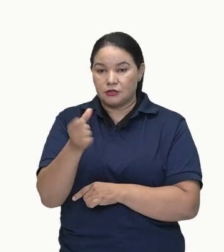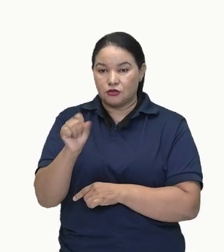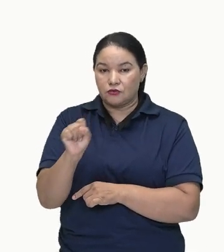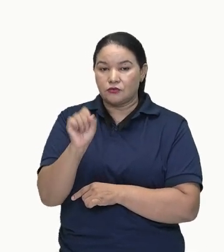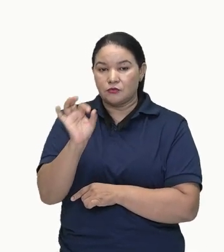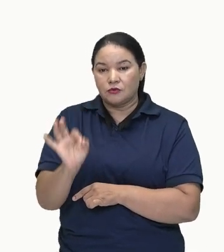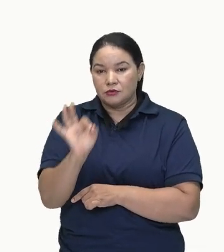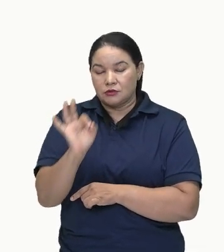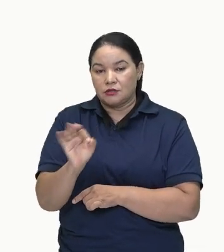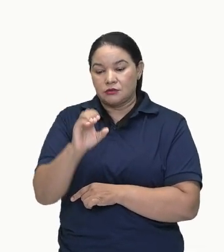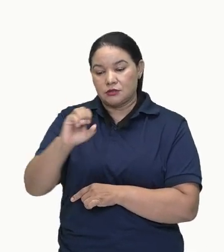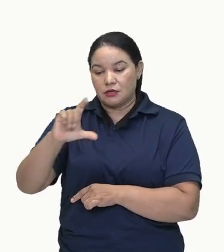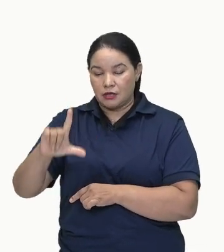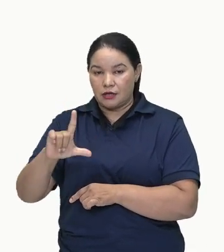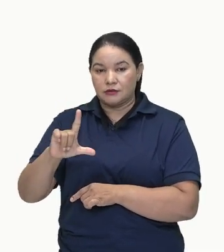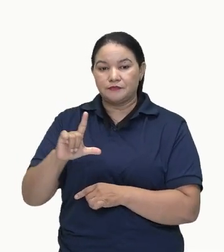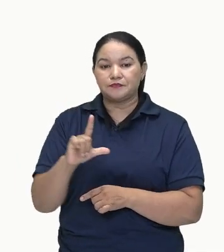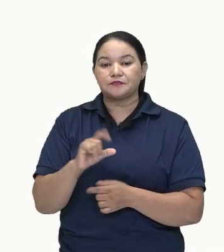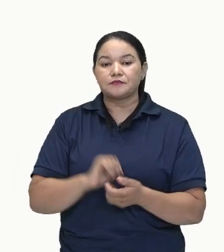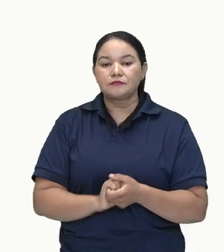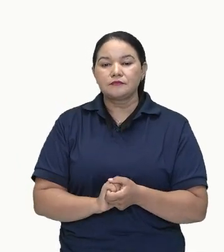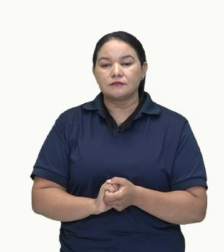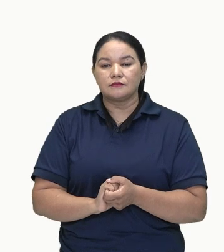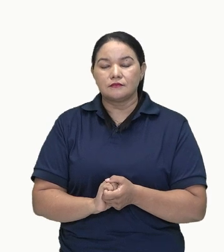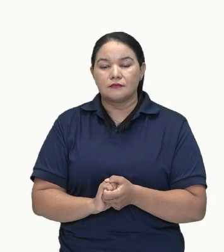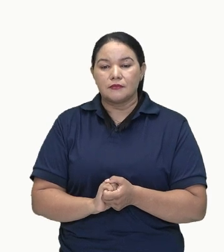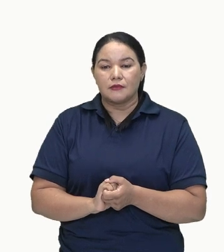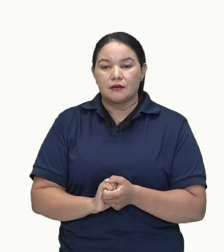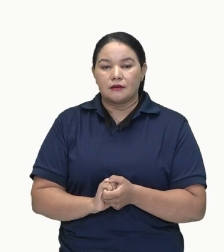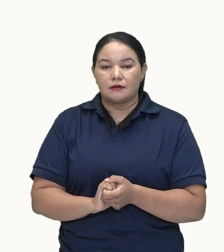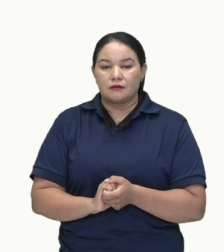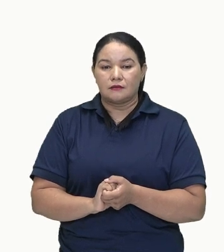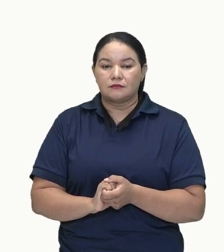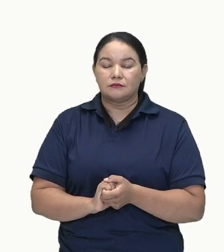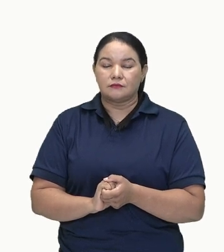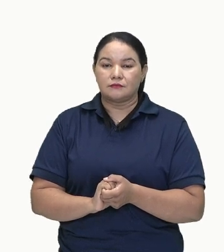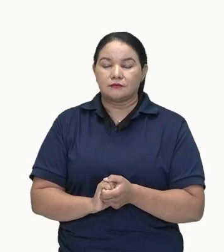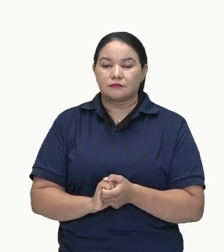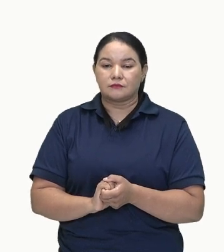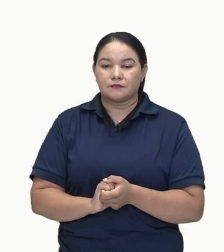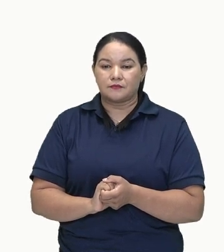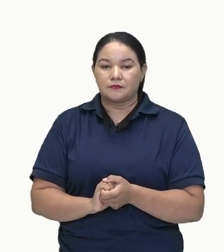60,68% de cloro. Então, nós temos aí, né, duas proporções.